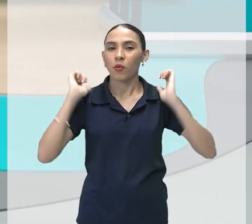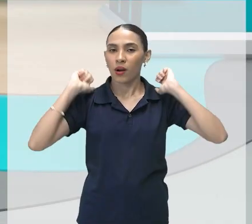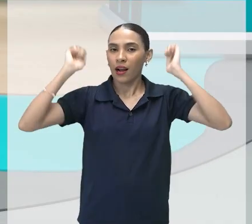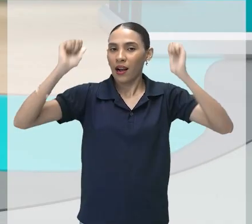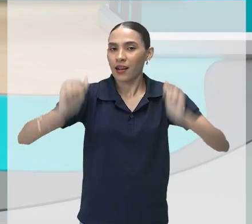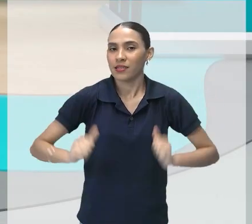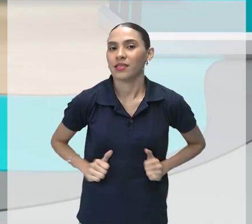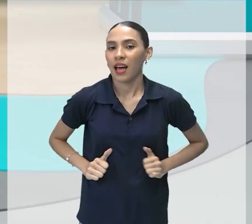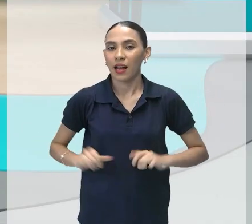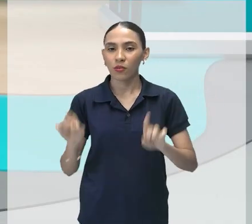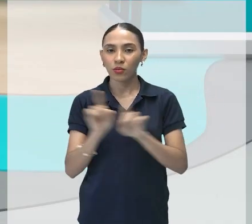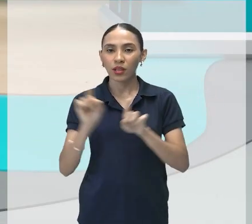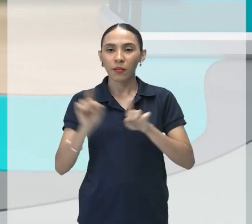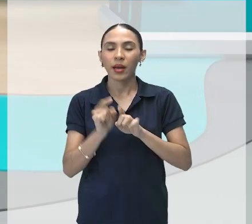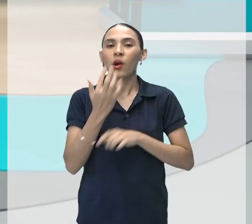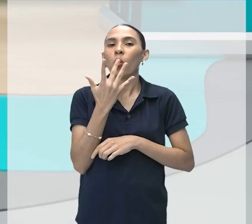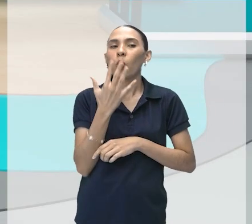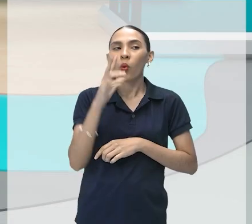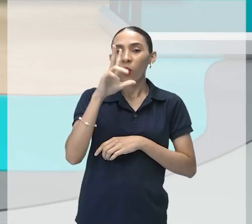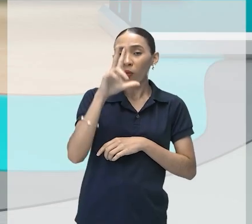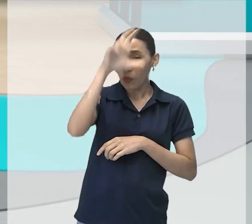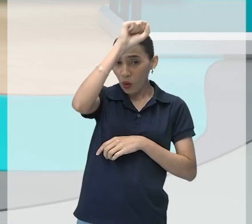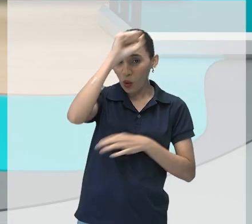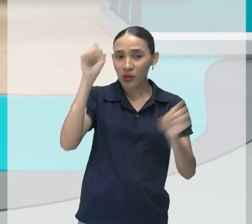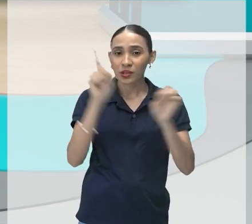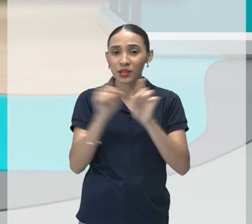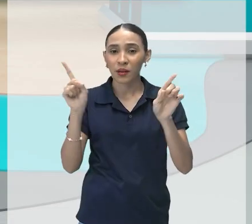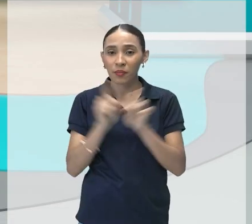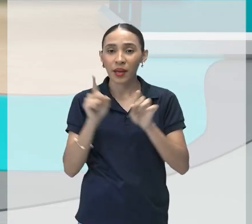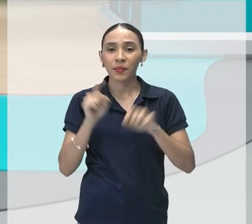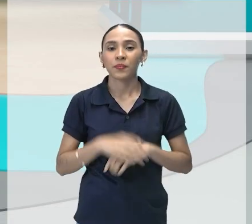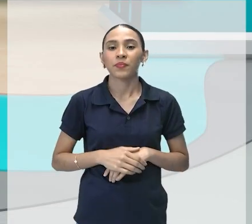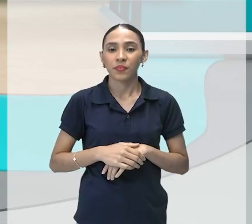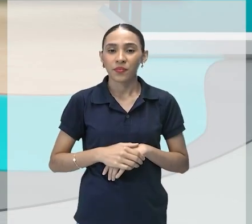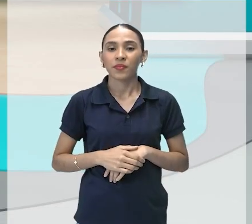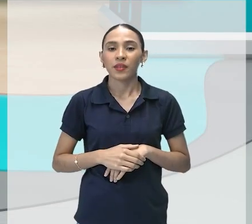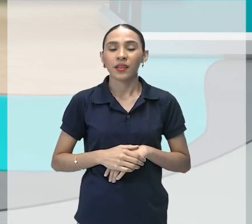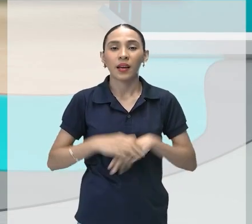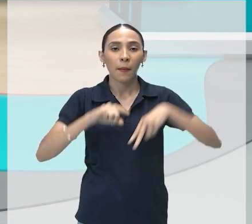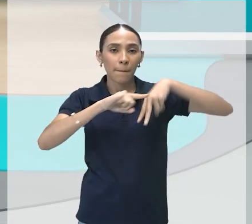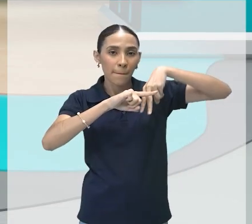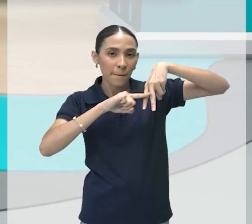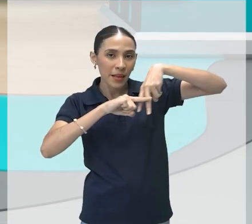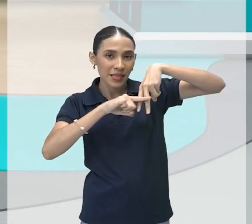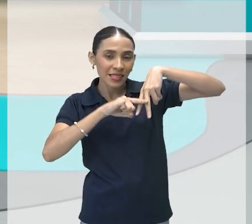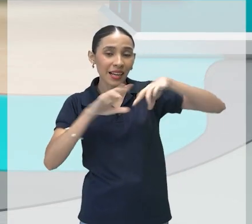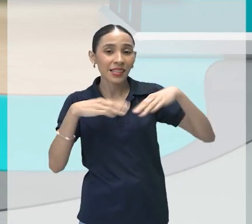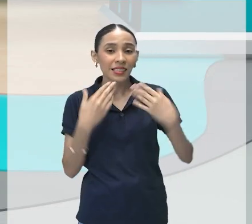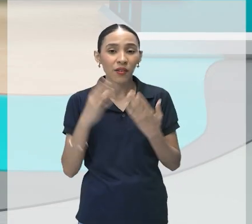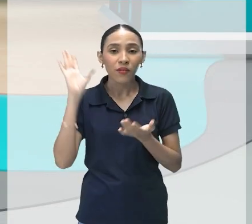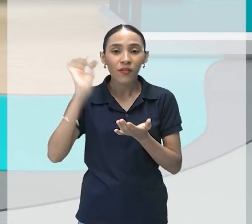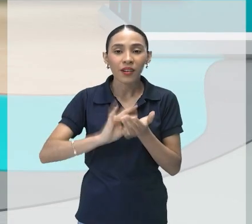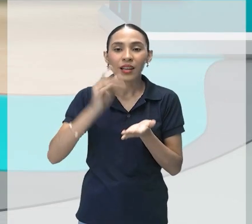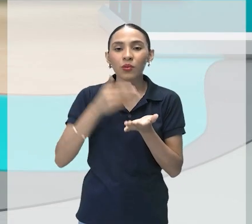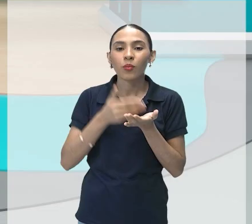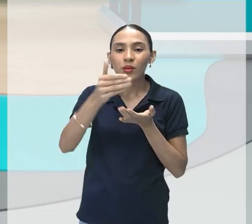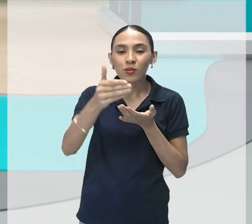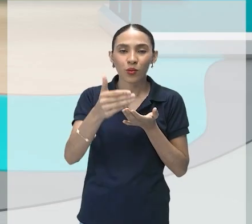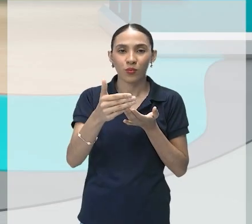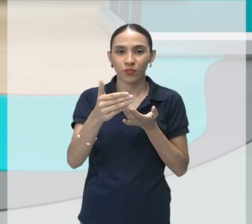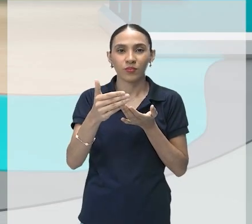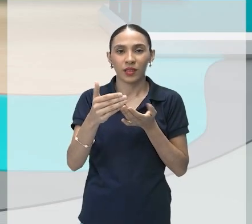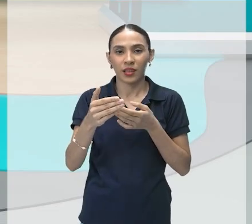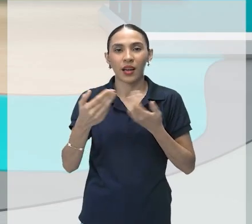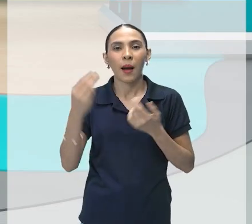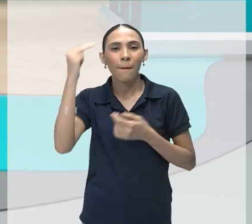casacos com plumas, cores fortes e a onipresente mini saia. Então, foi aí que surgiu a moda da